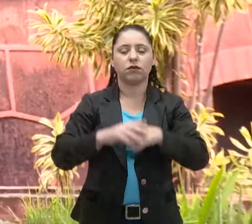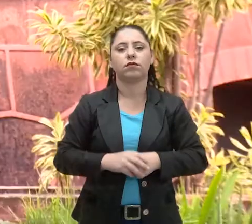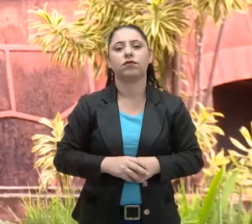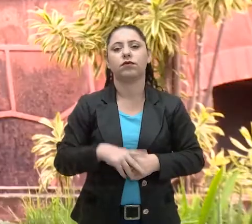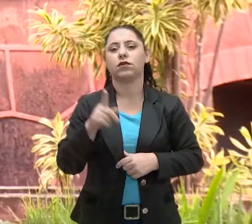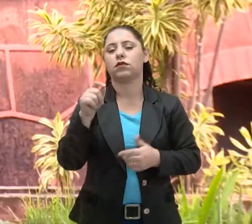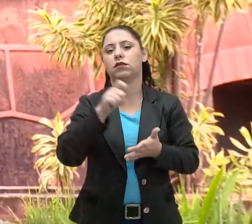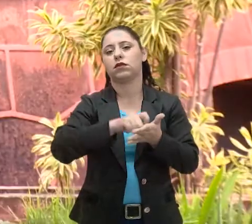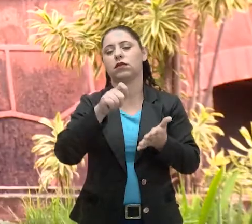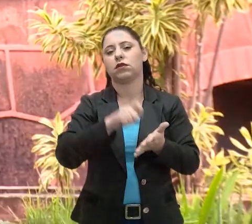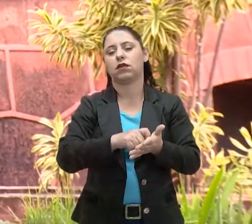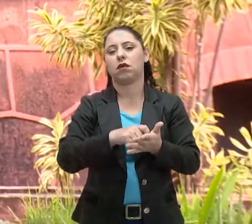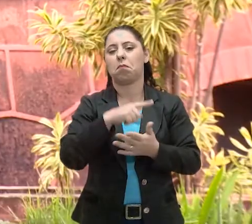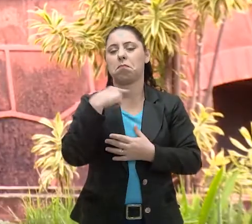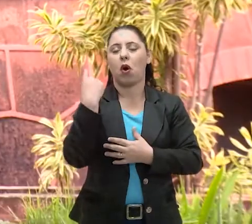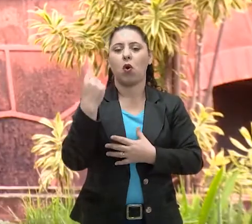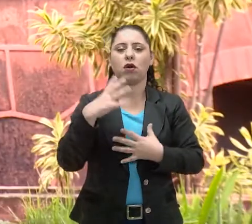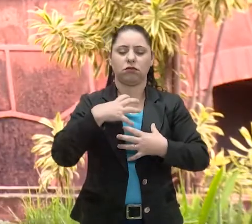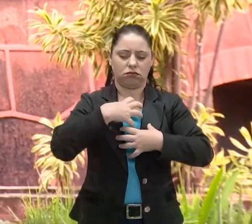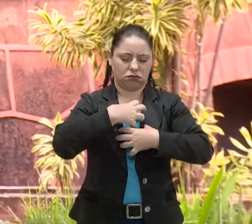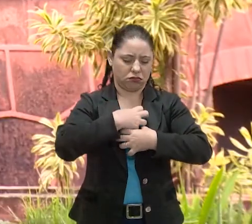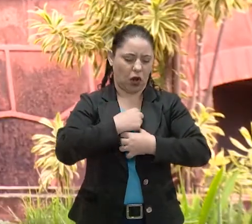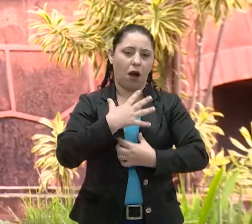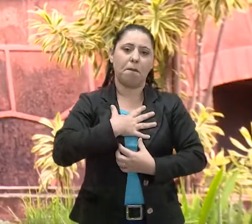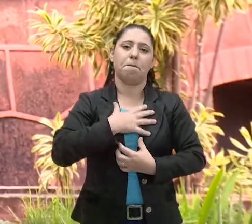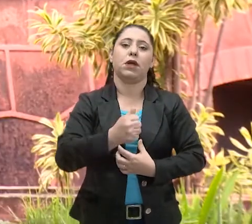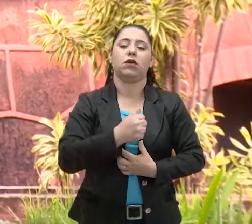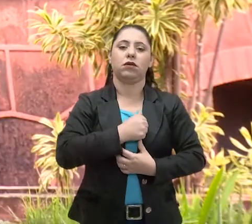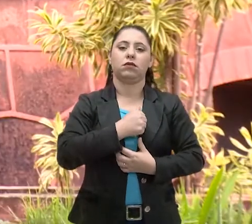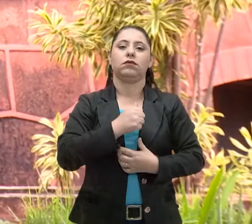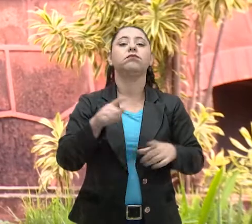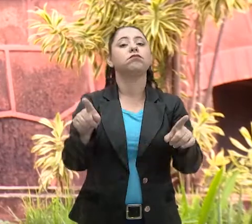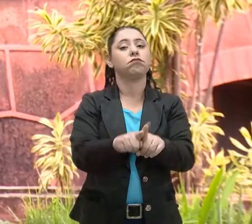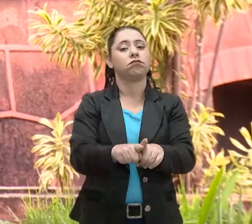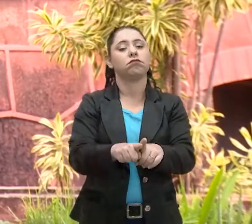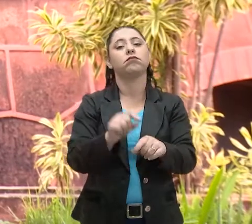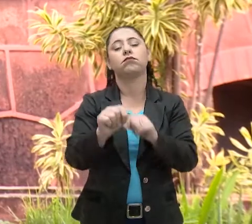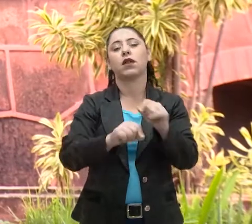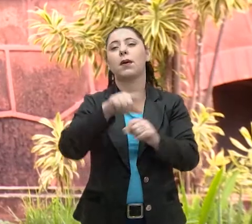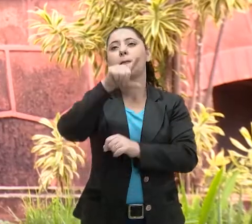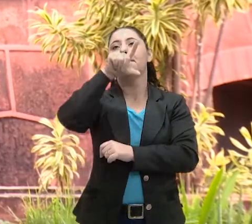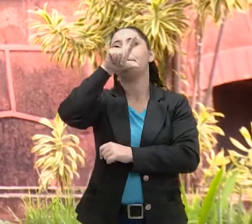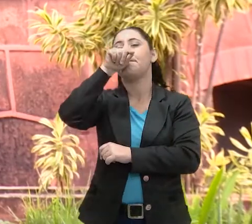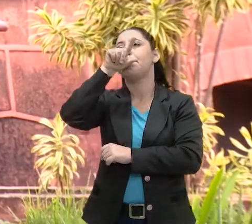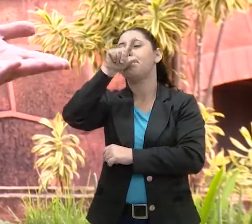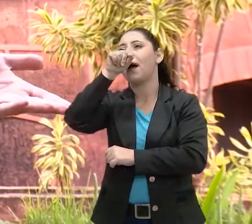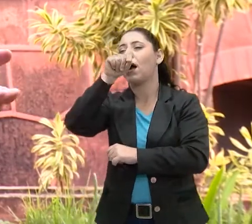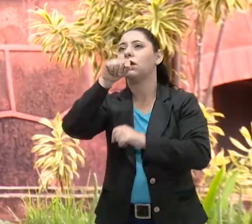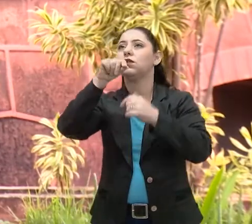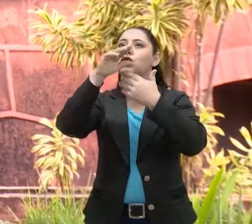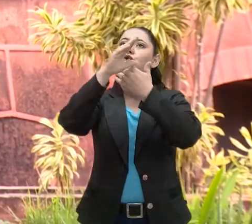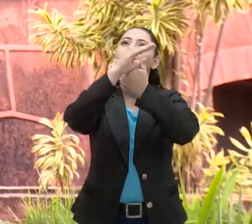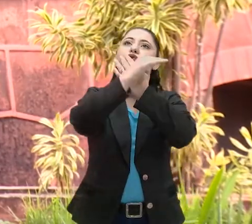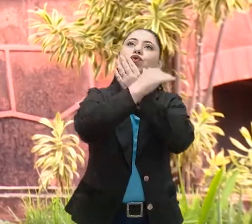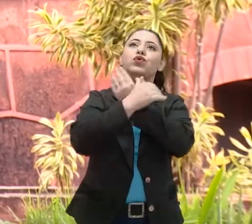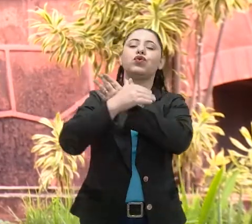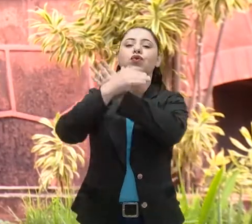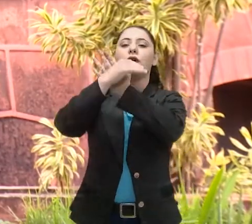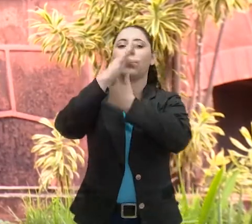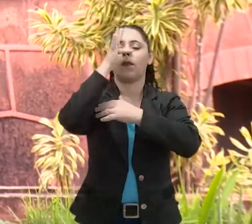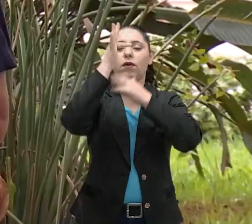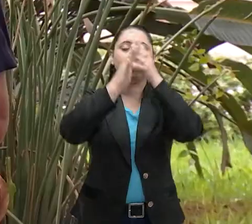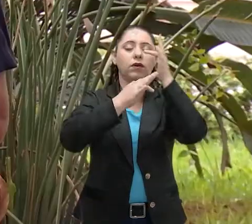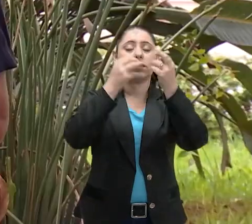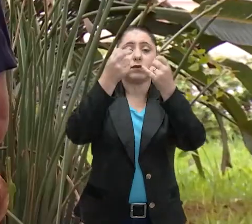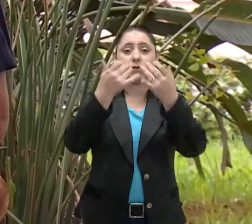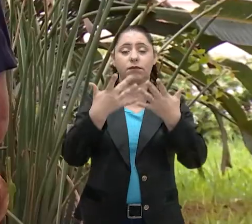Você escreve sobre morte, depressão, tristeza, suicídio, mas também a respeito de pássaros, flores e borboletas, né, como